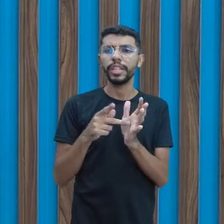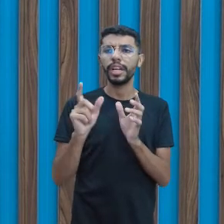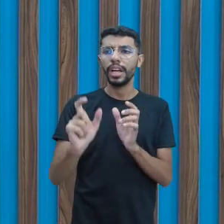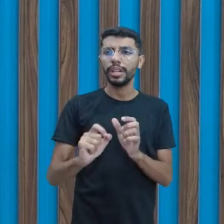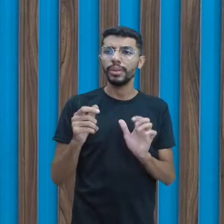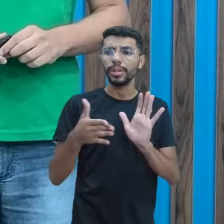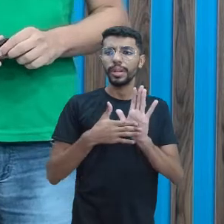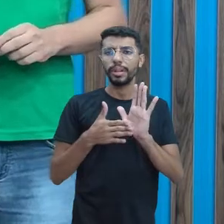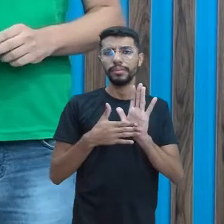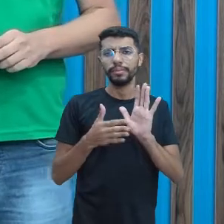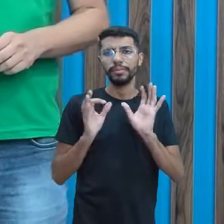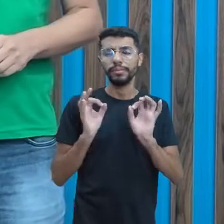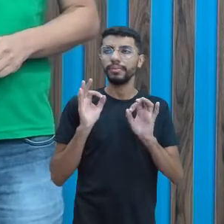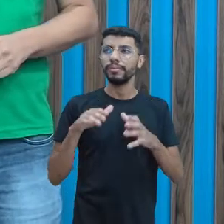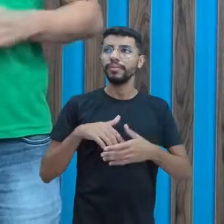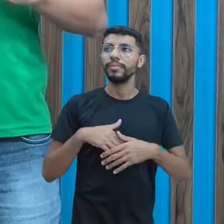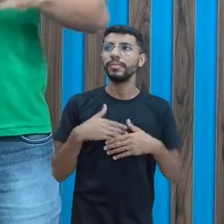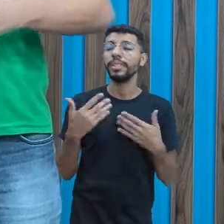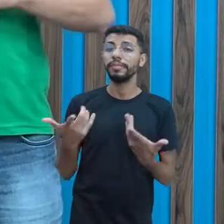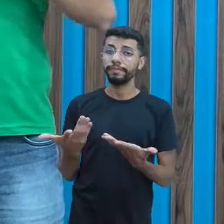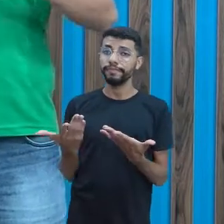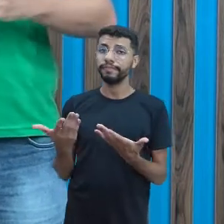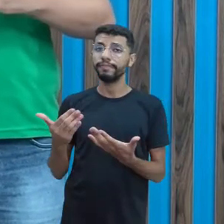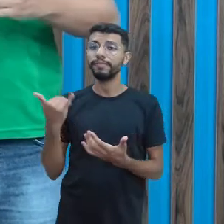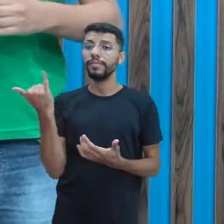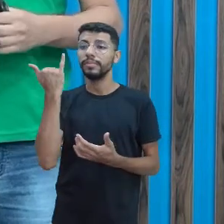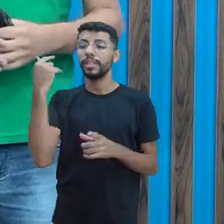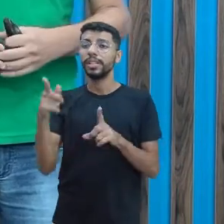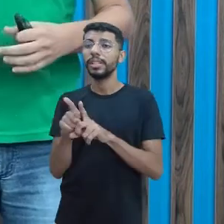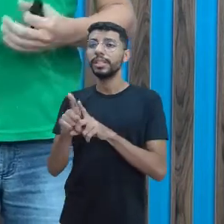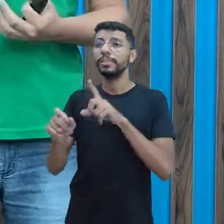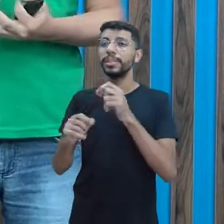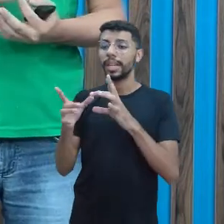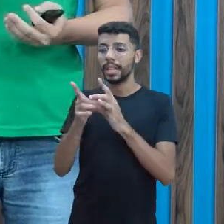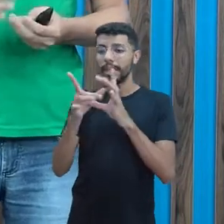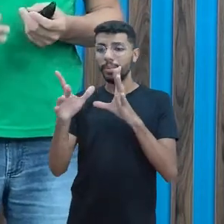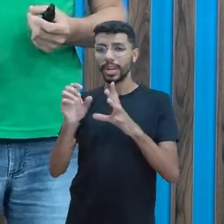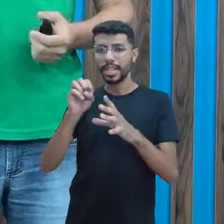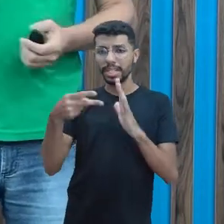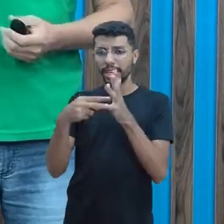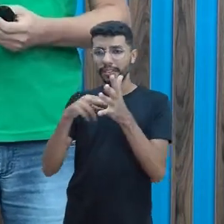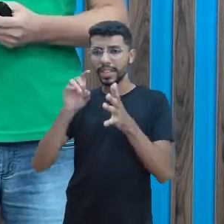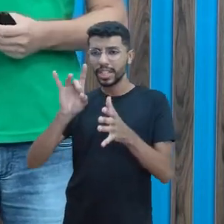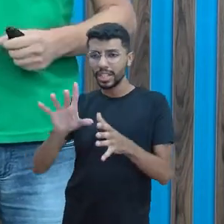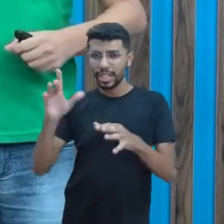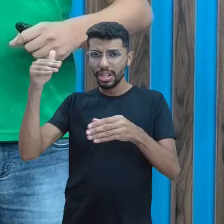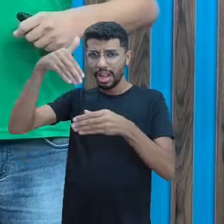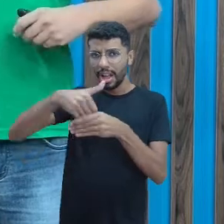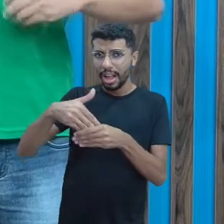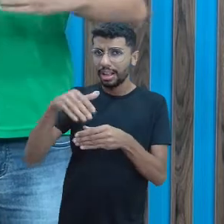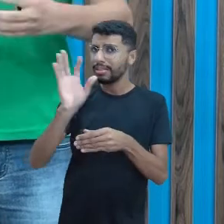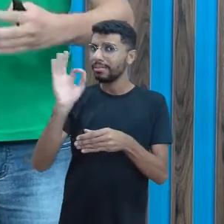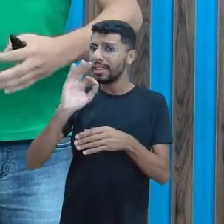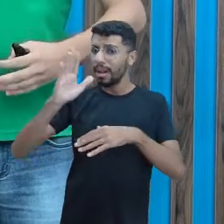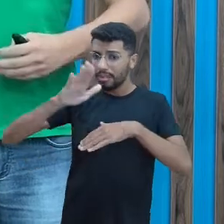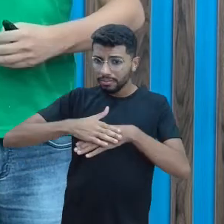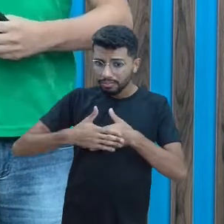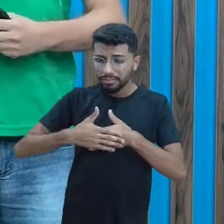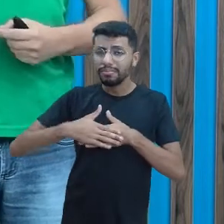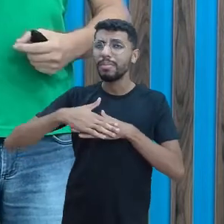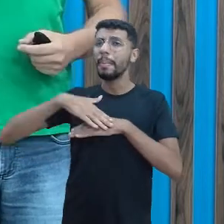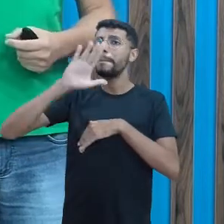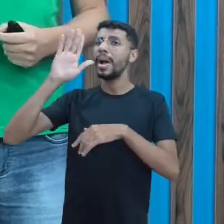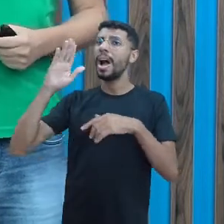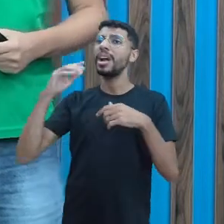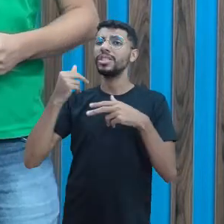campanha, né? É importante pensar que a democracia também vai muito para além das eleições, né? Então, o professor Luciano chamou a atenção aqui, a gente elege, mas depois tem que